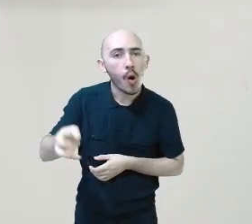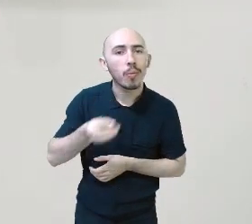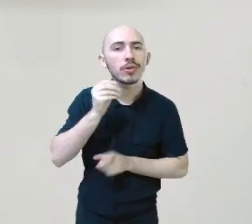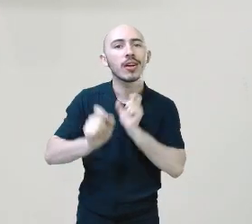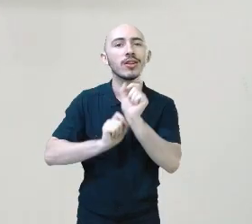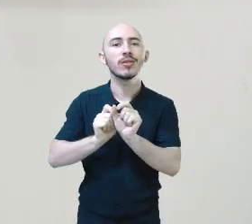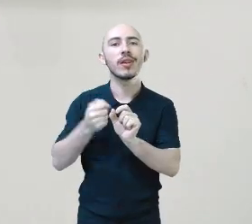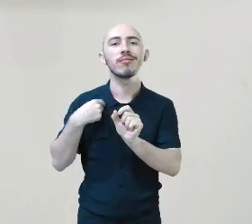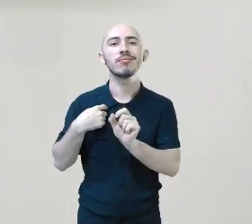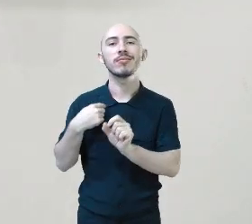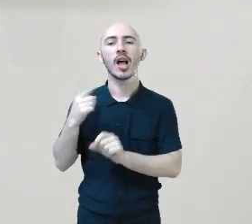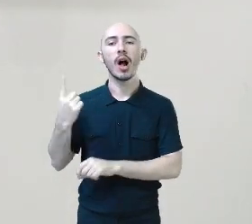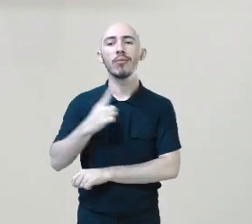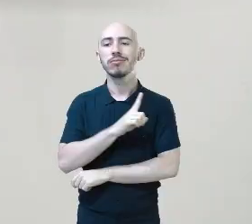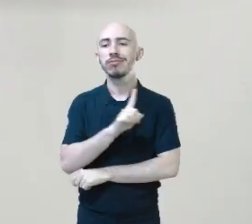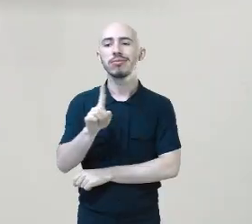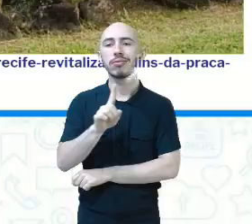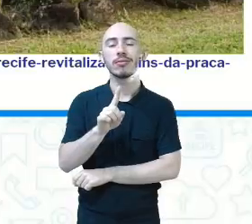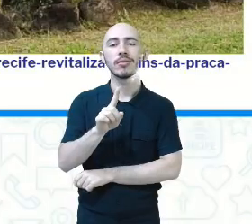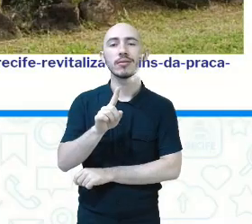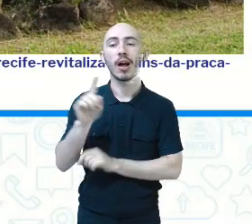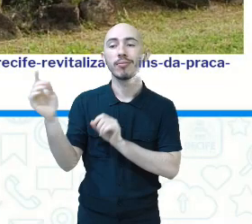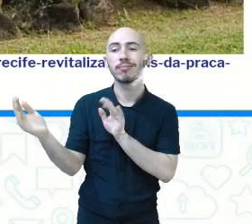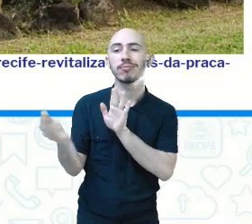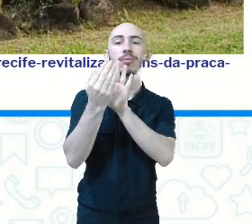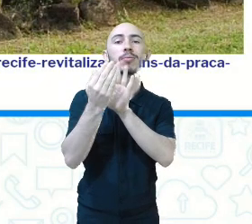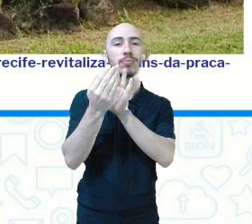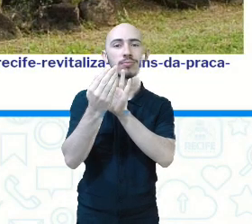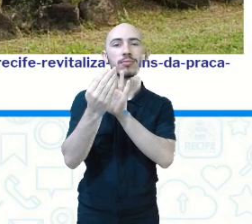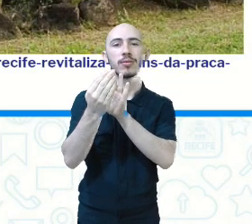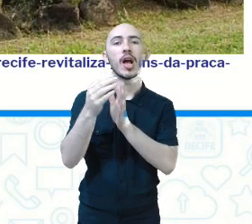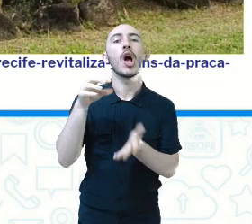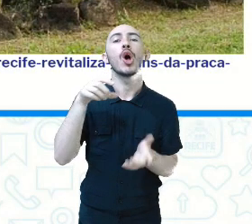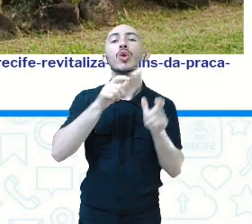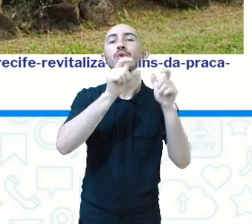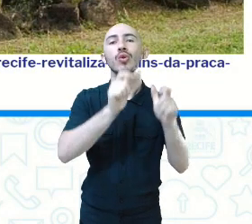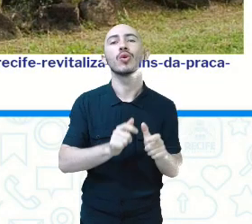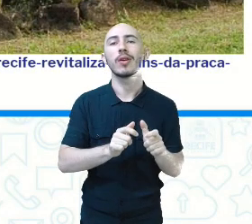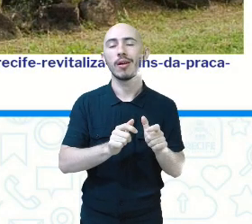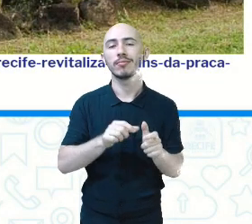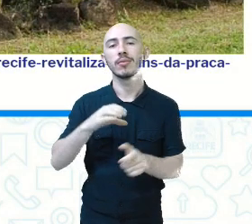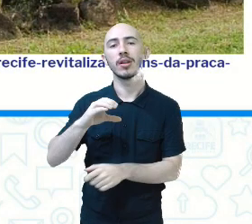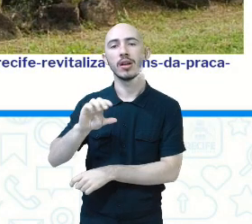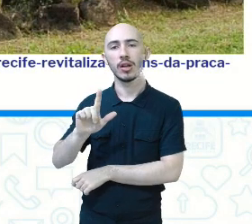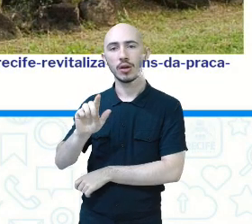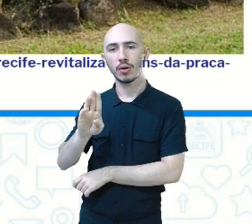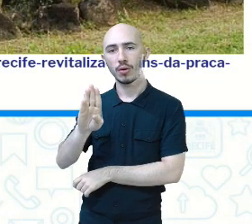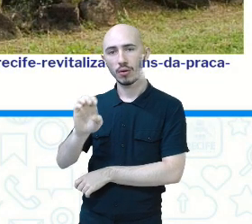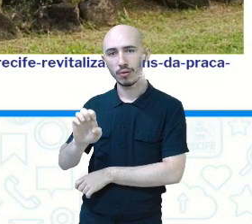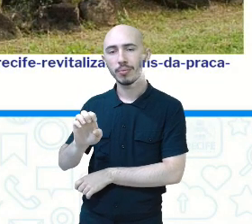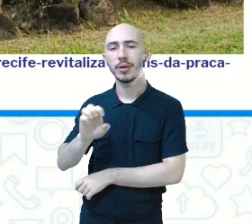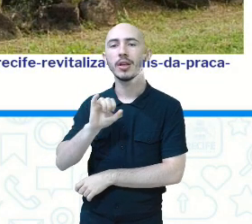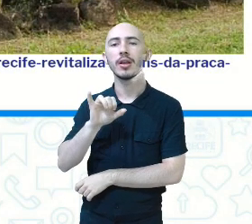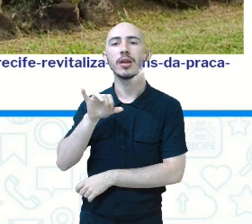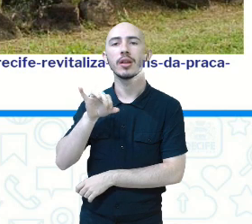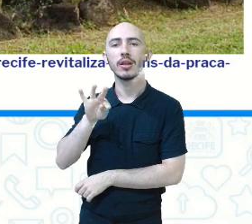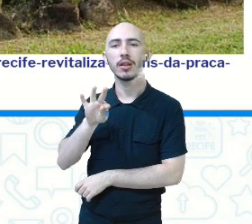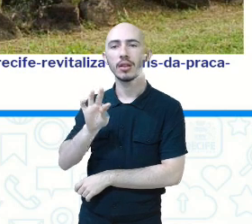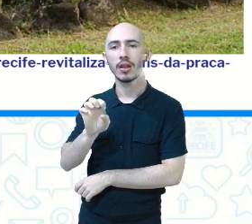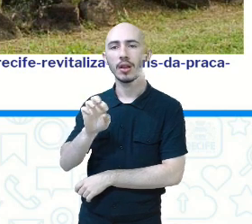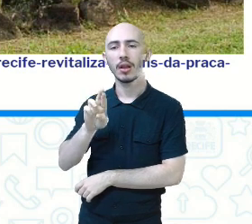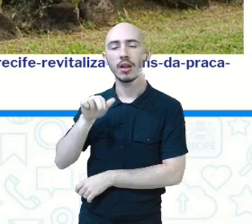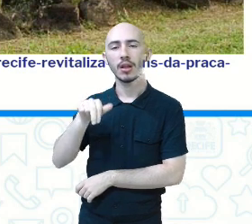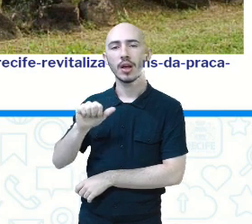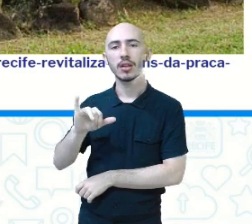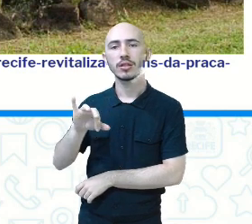de passar ali na frente do Clube Internacional do Recife, já, com certeza, deve ter chamado a